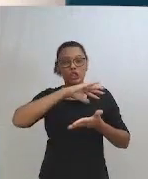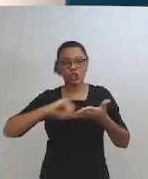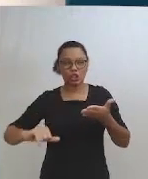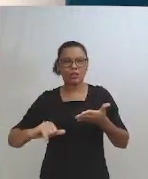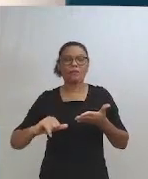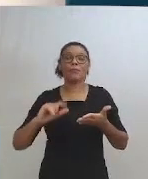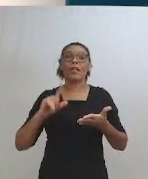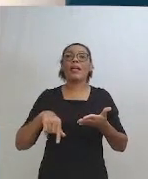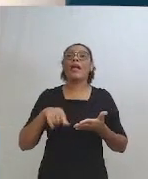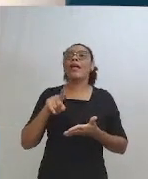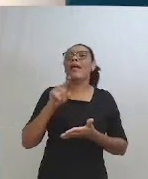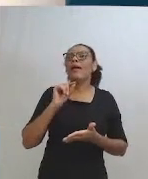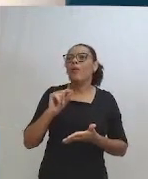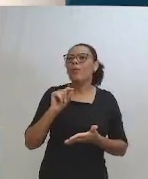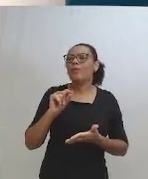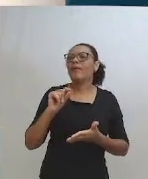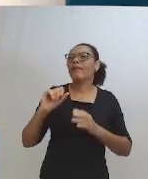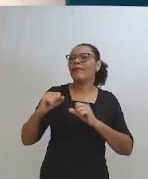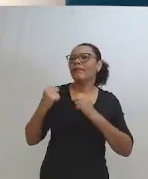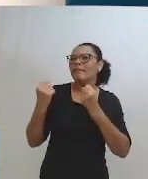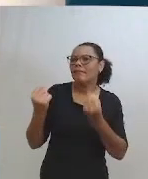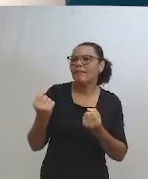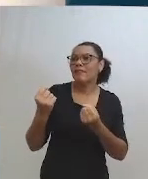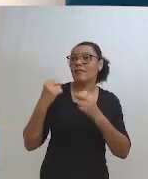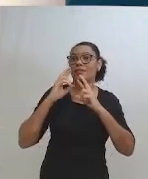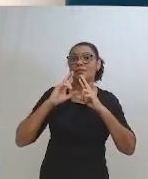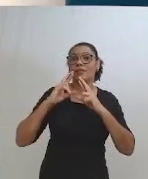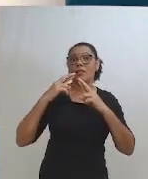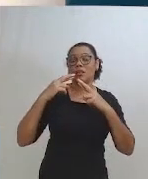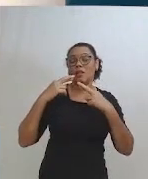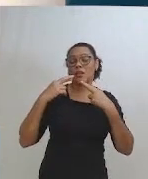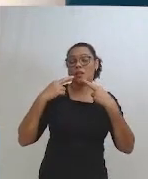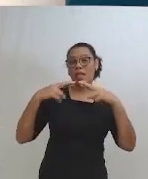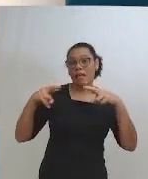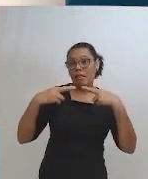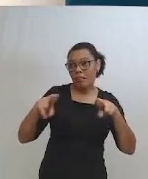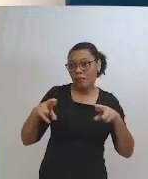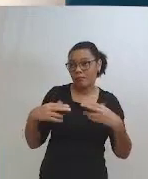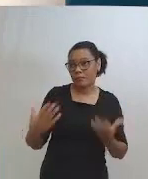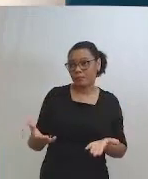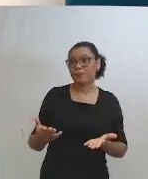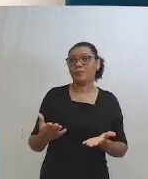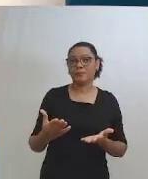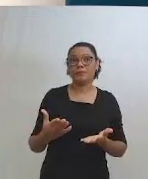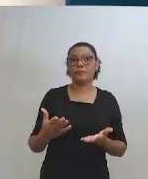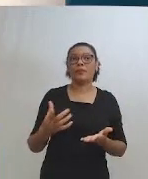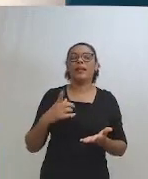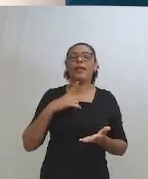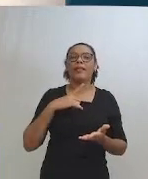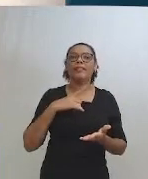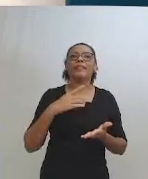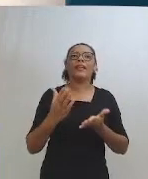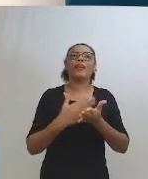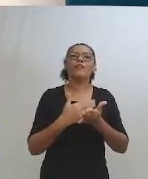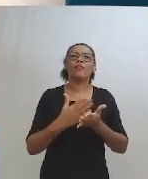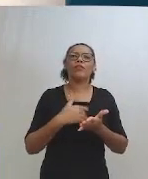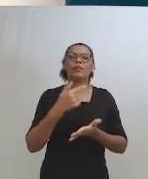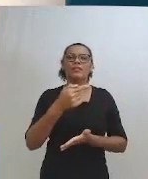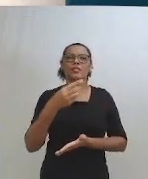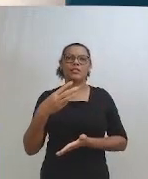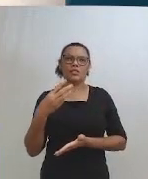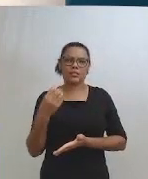esta Corte Superior. No quesito G, incluso as folhas 76, numeração